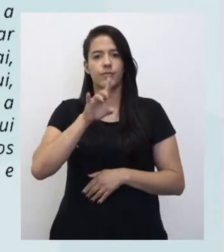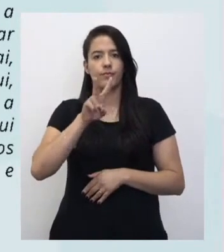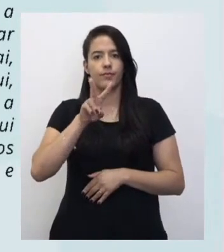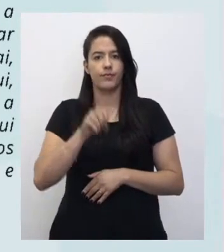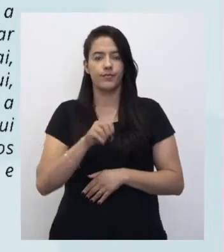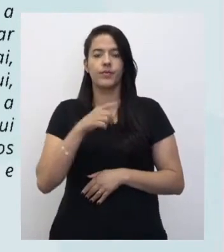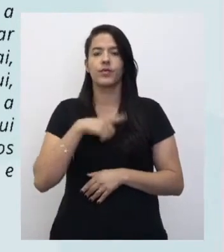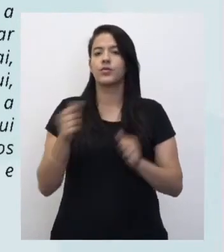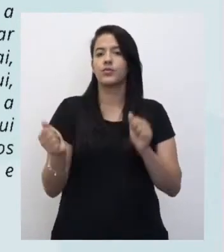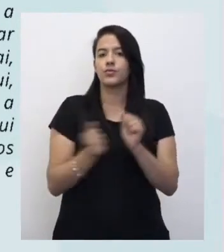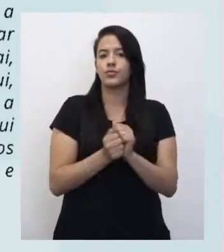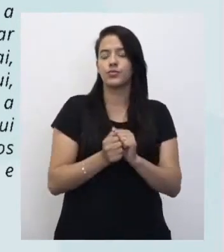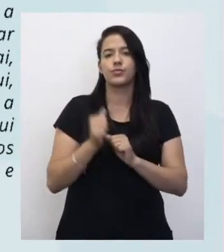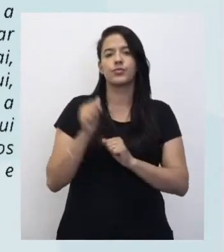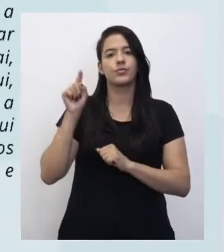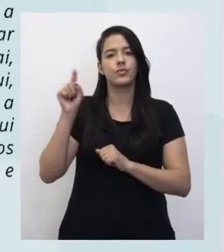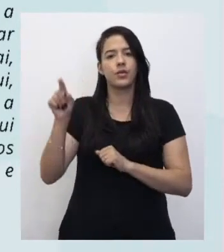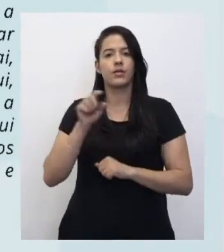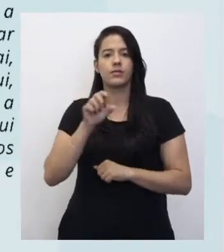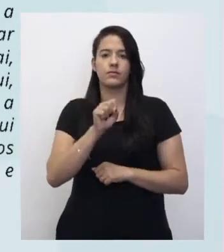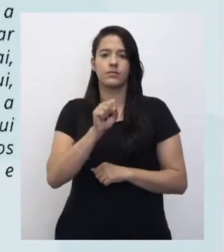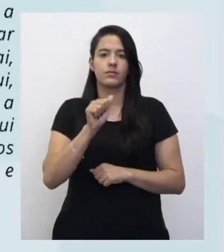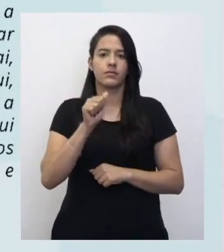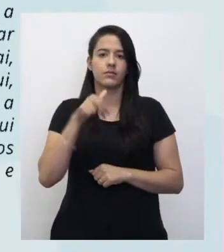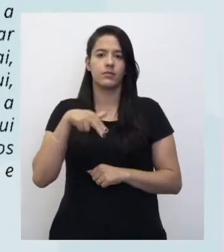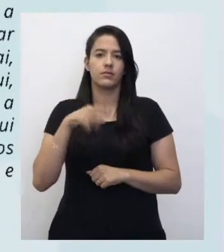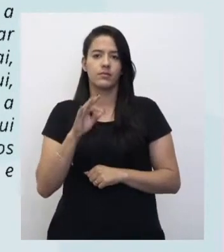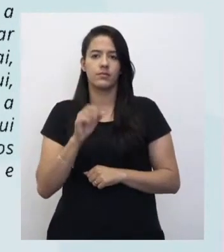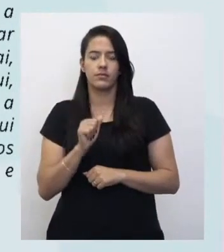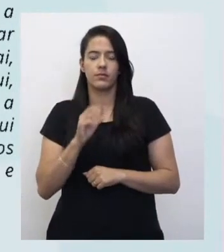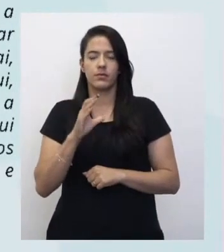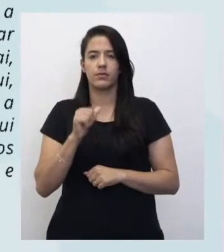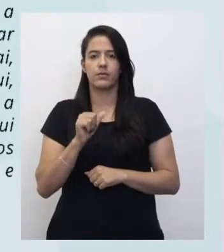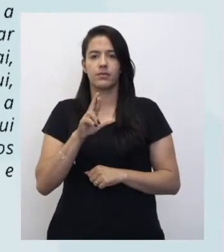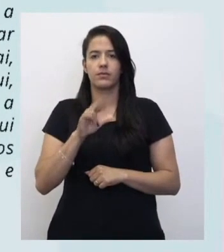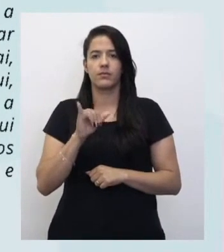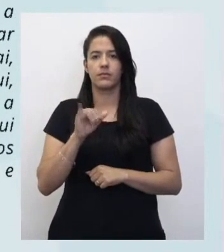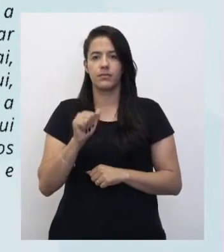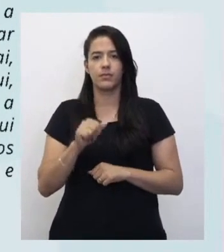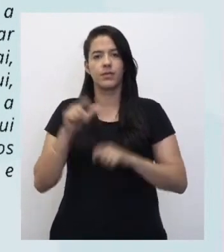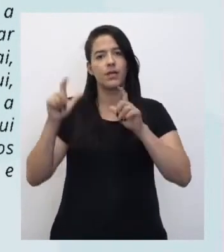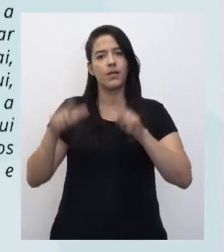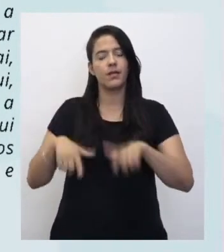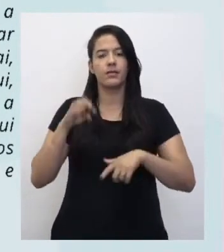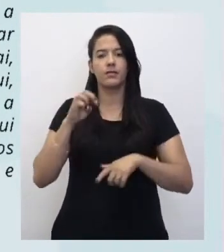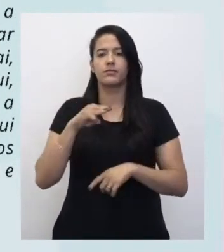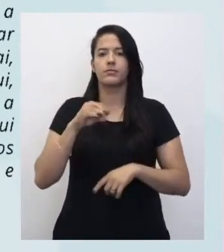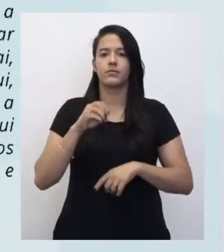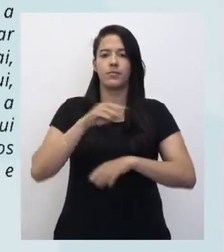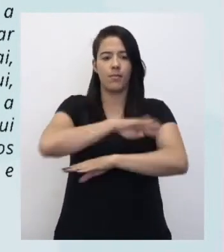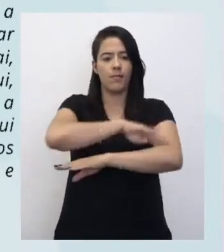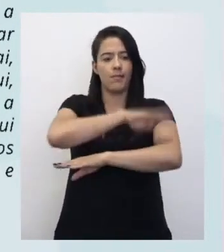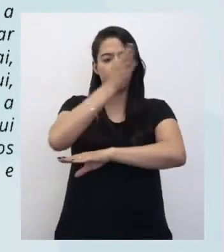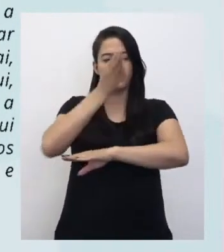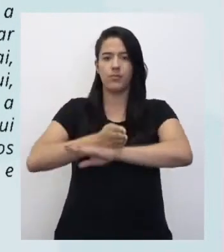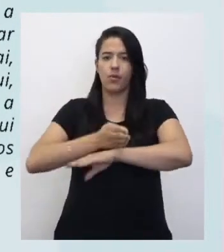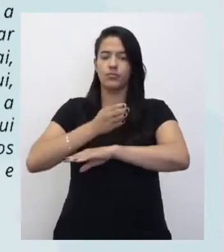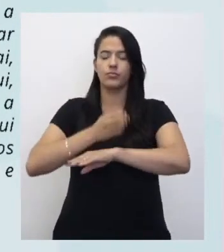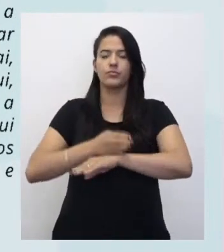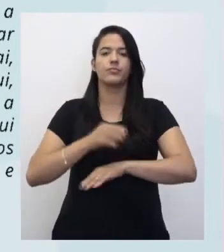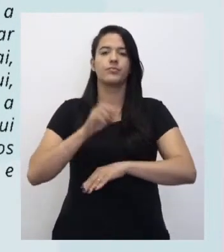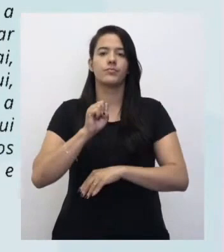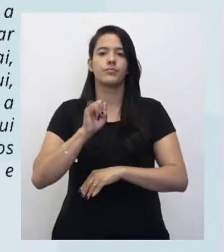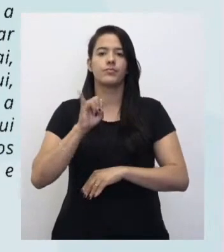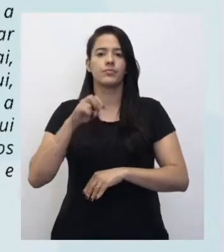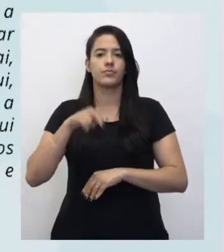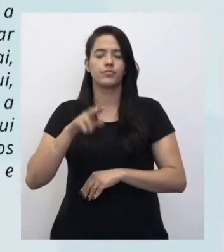Santa Catarina do Monte Sinai, que se chama Tunis. E aqui também pagam outro direito. Aqui carregam